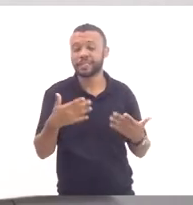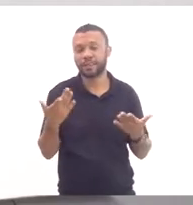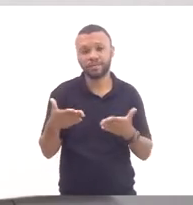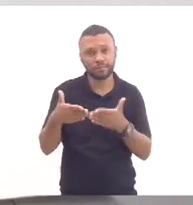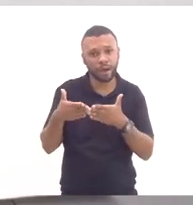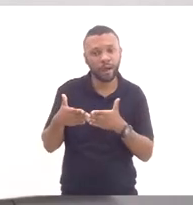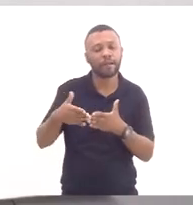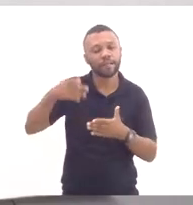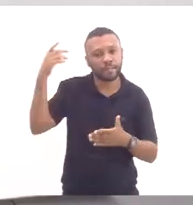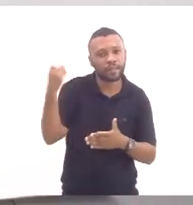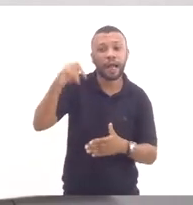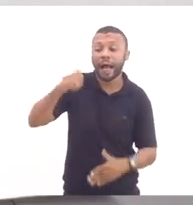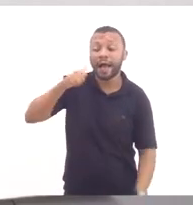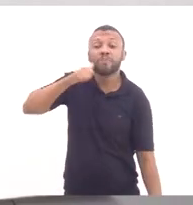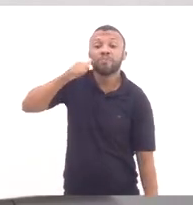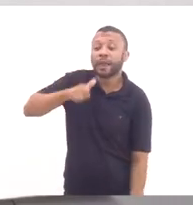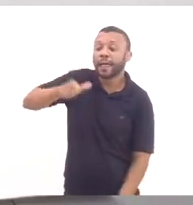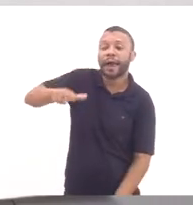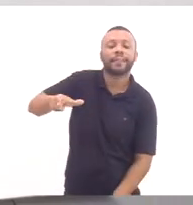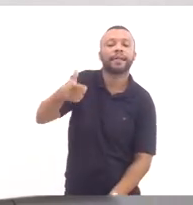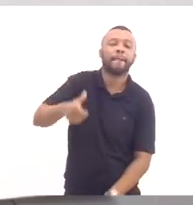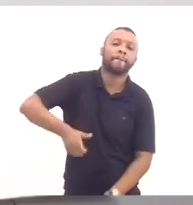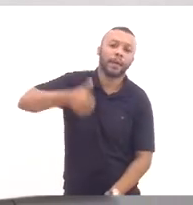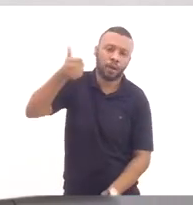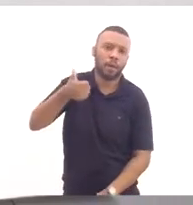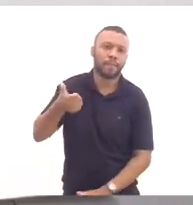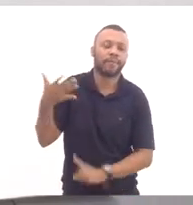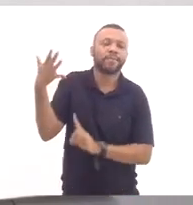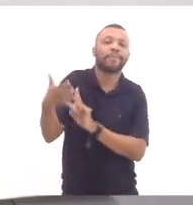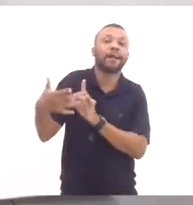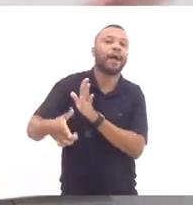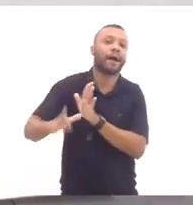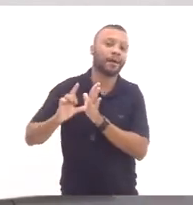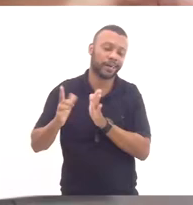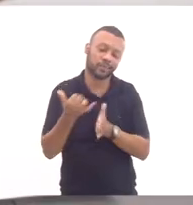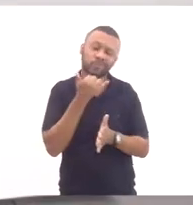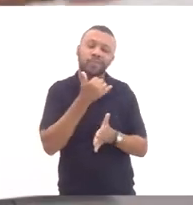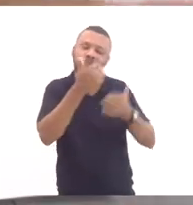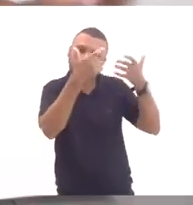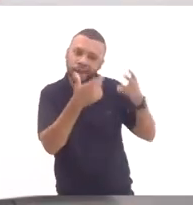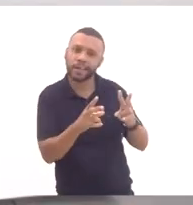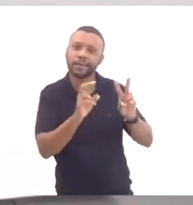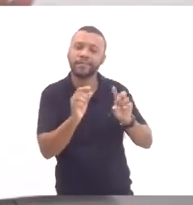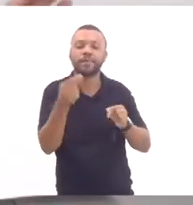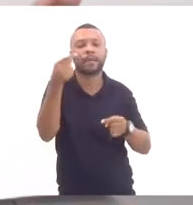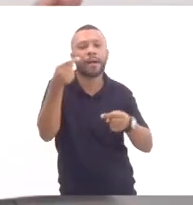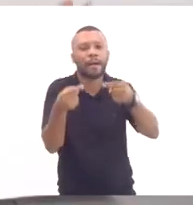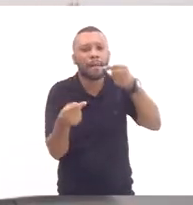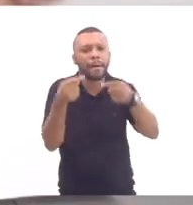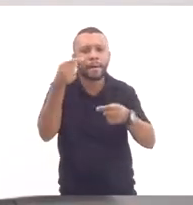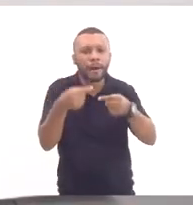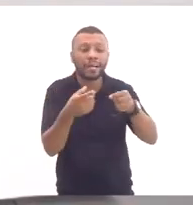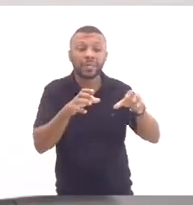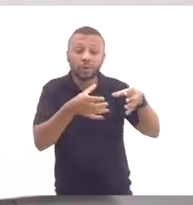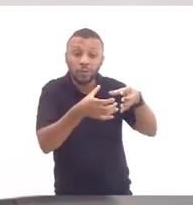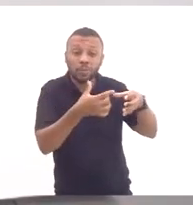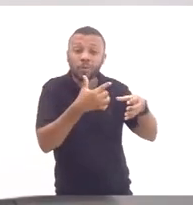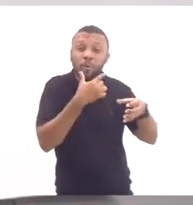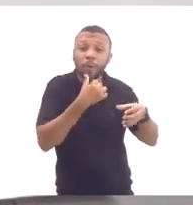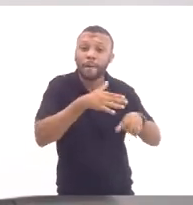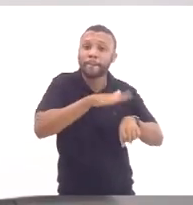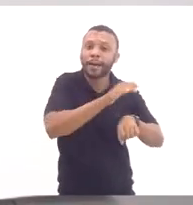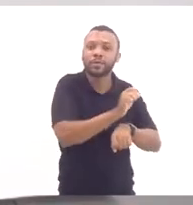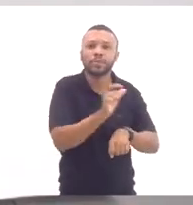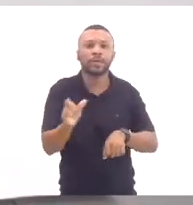botar, passei a mulherada na frente, tá bom? Falei que eu fico brigando com o Indalécio, com esse povo que é muito macho. Então,